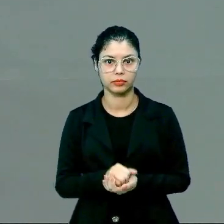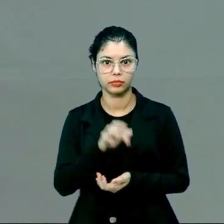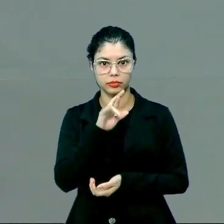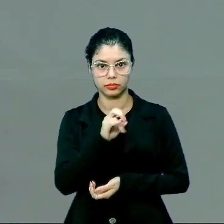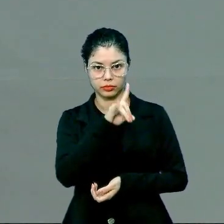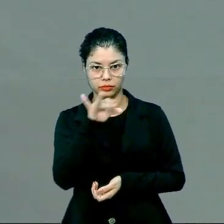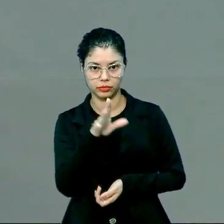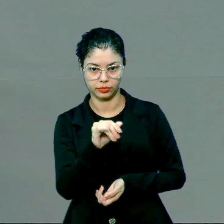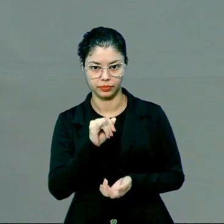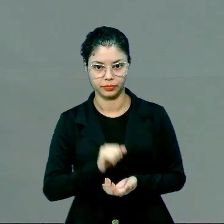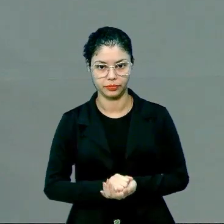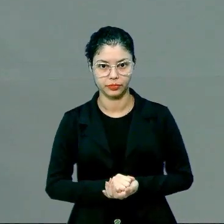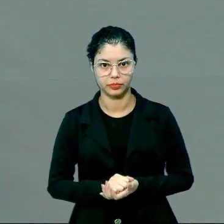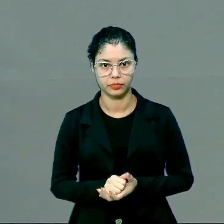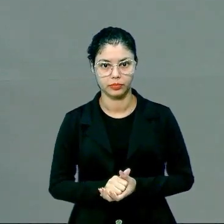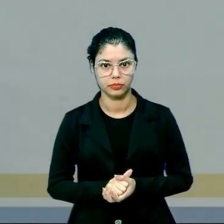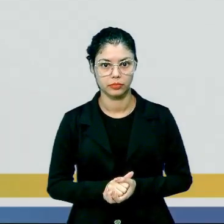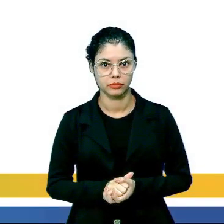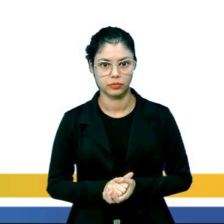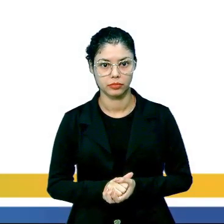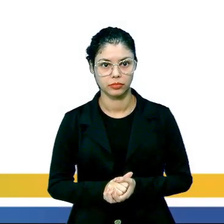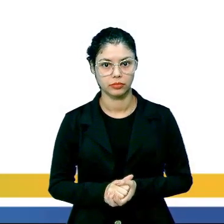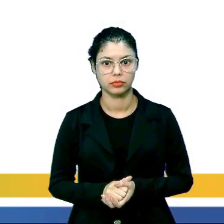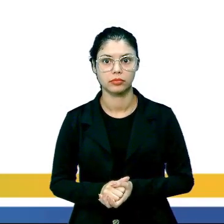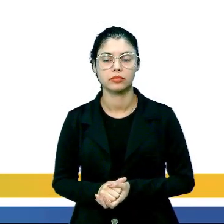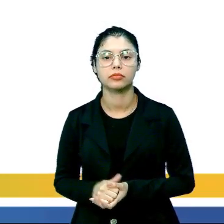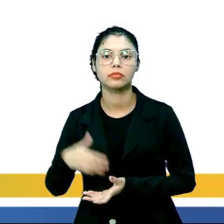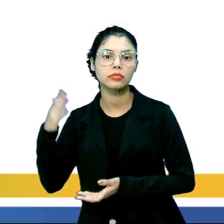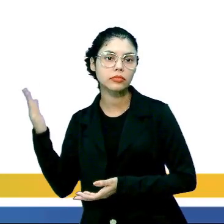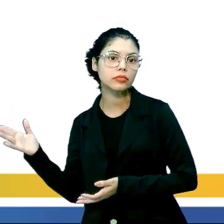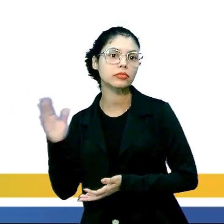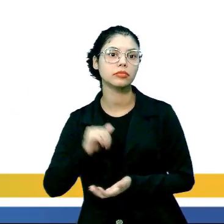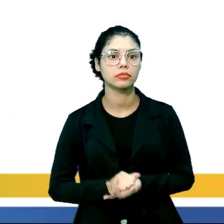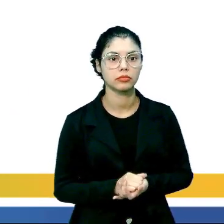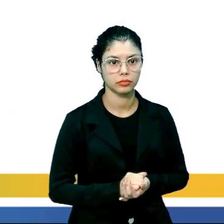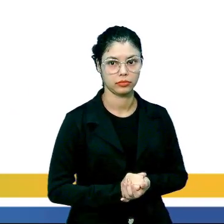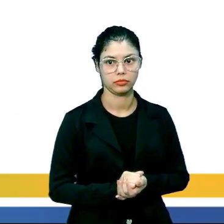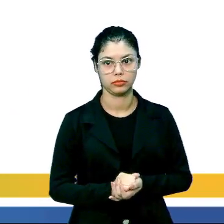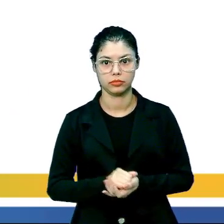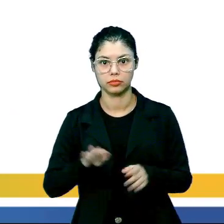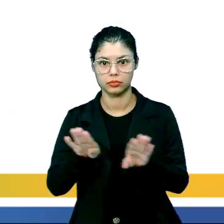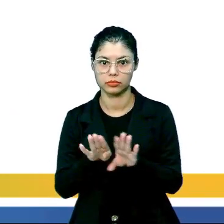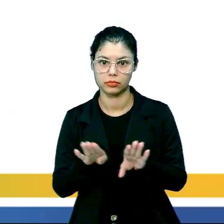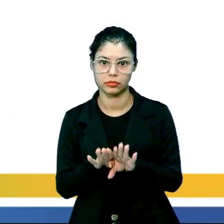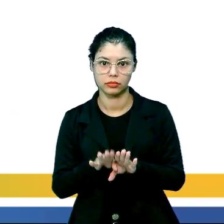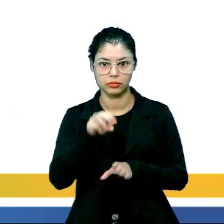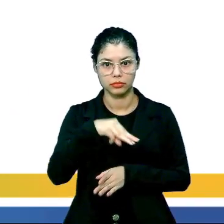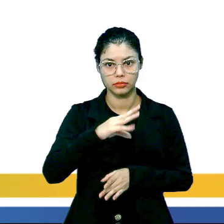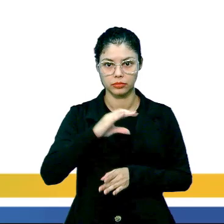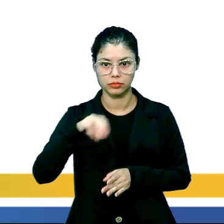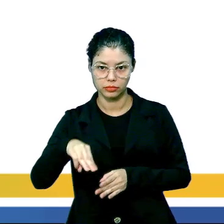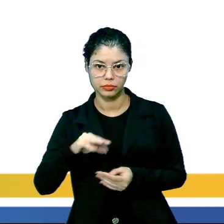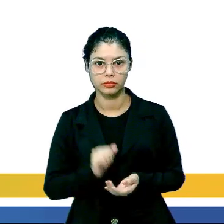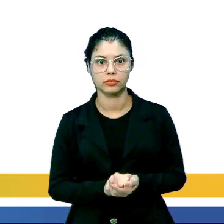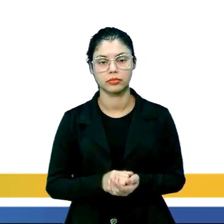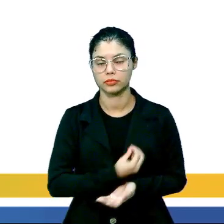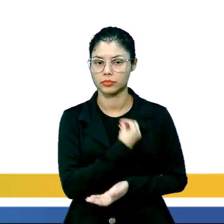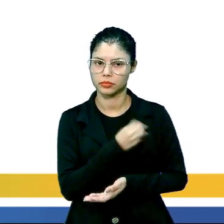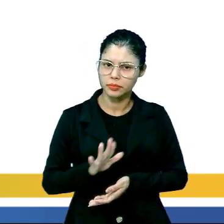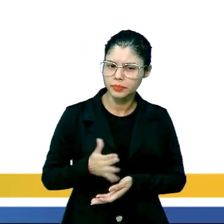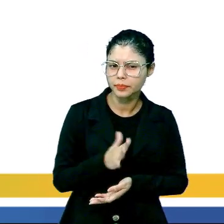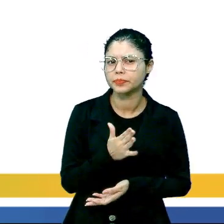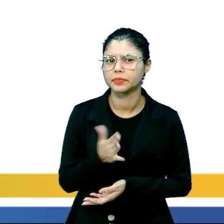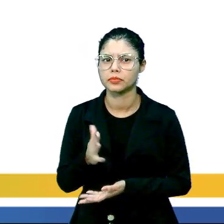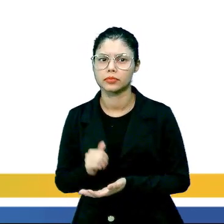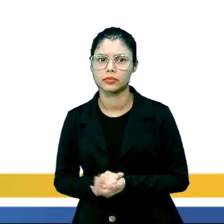razão instrumental. Então, Max Horkheim e Theodor Adorno, eles viveram aí